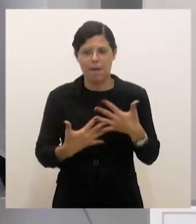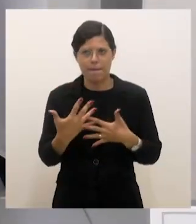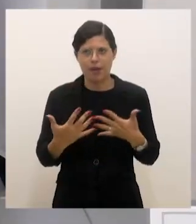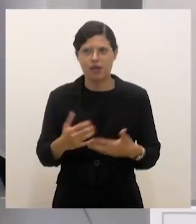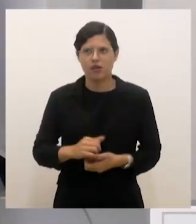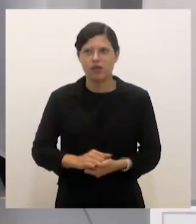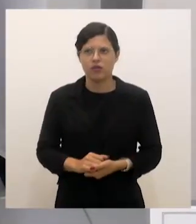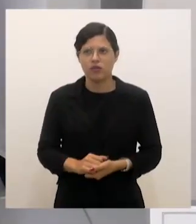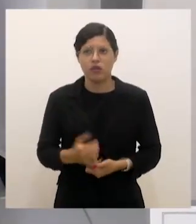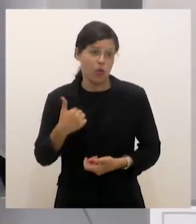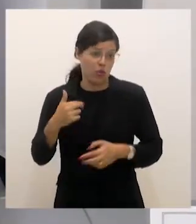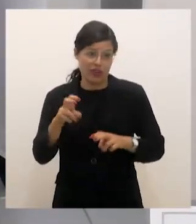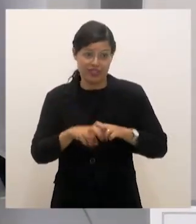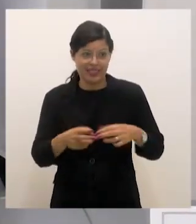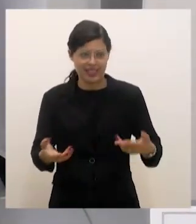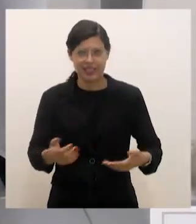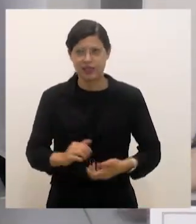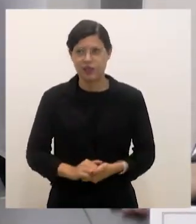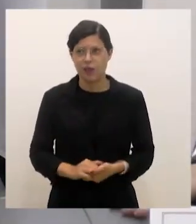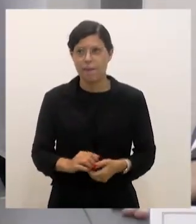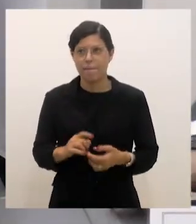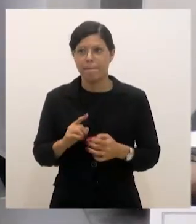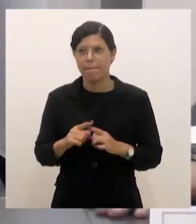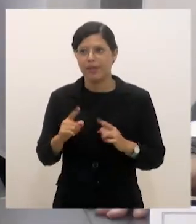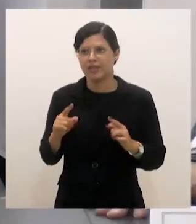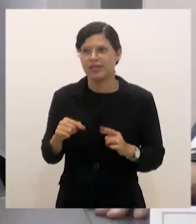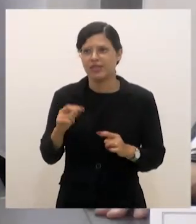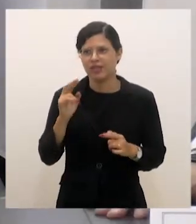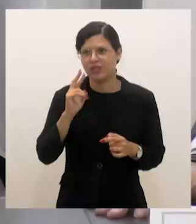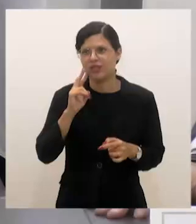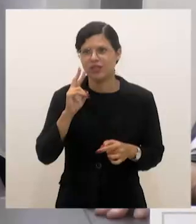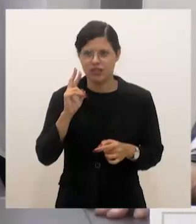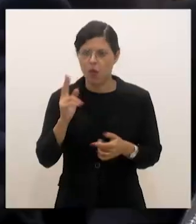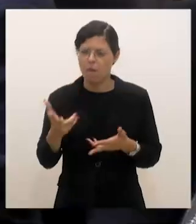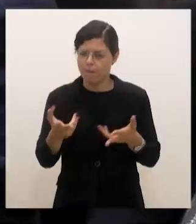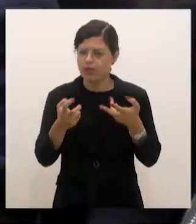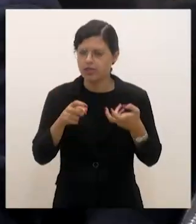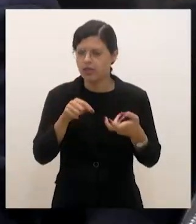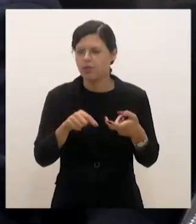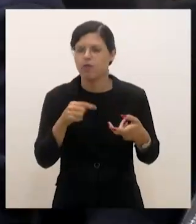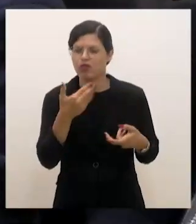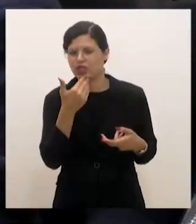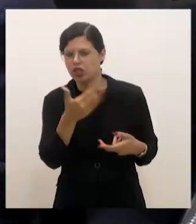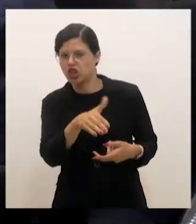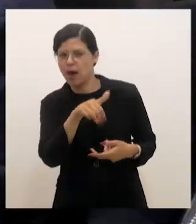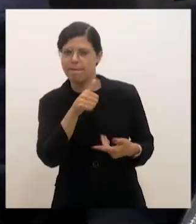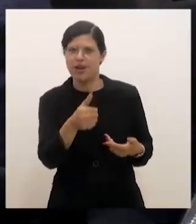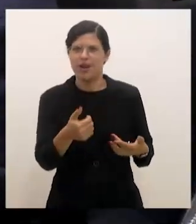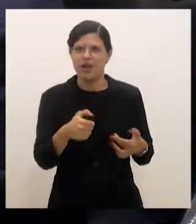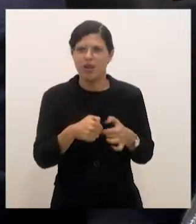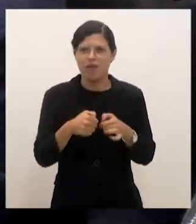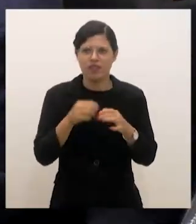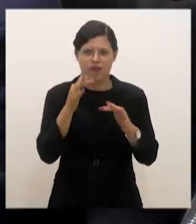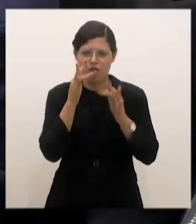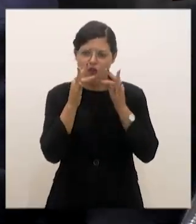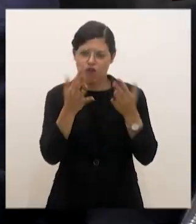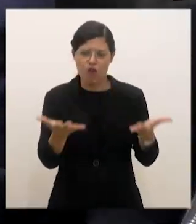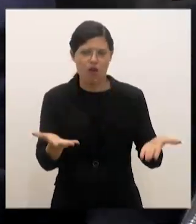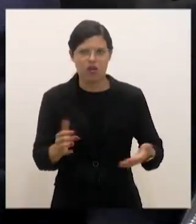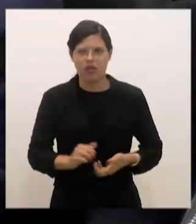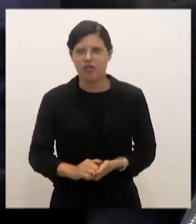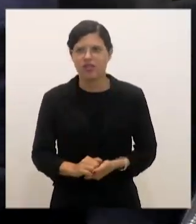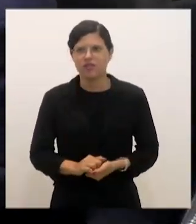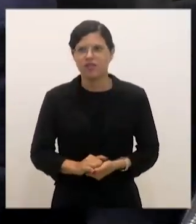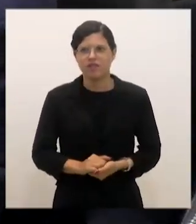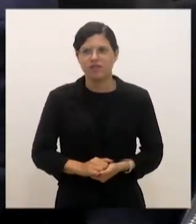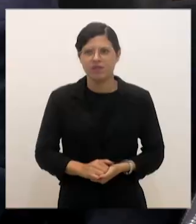aqui sentado. Mas eu vi que Vossa Excelência fez sinalzinho para que ele fosse até aí para fazer, Respeite o deputado Chico, fazer por favor. futrica. Para fazer futrica com Vossa Excelência